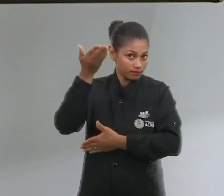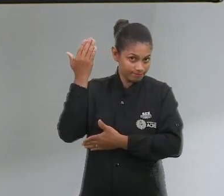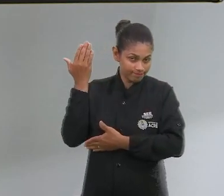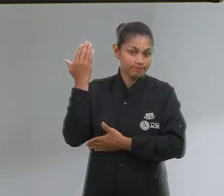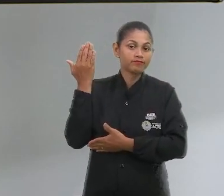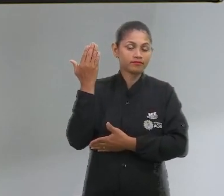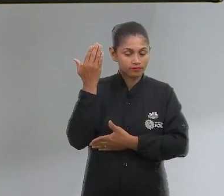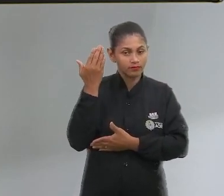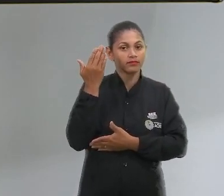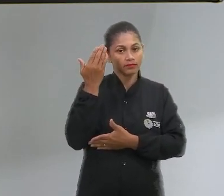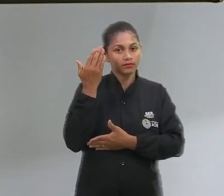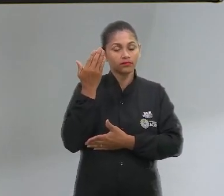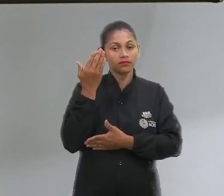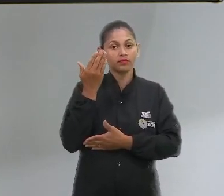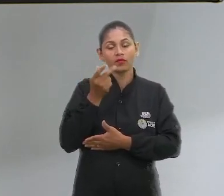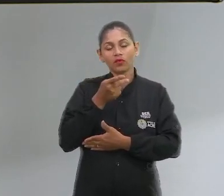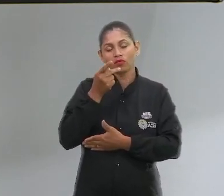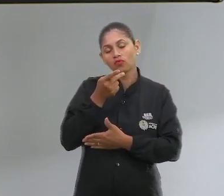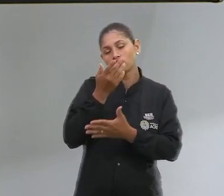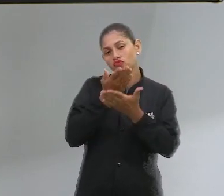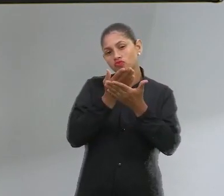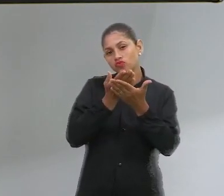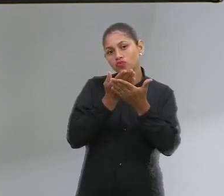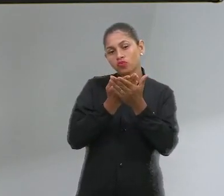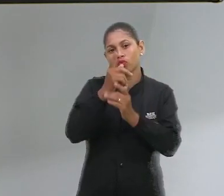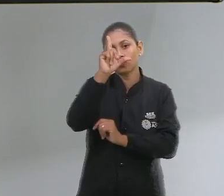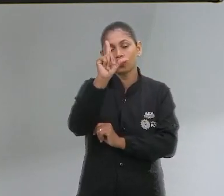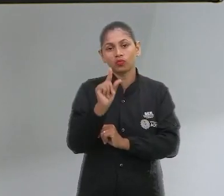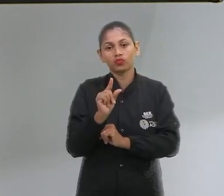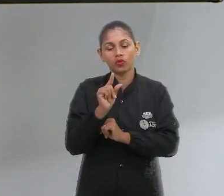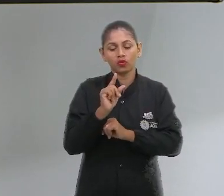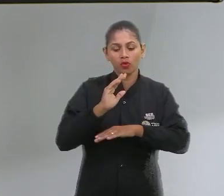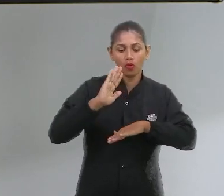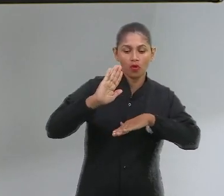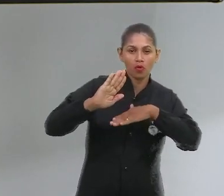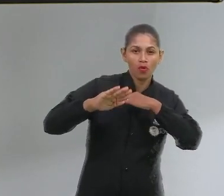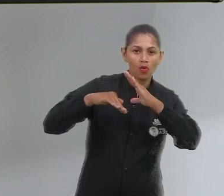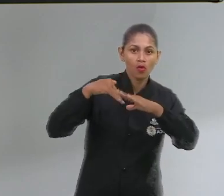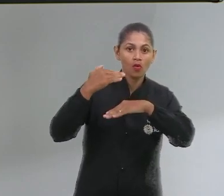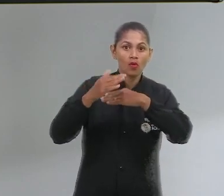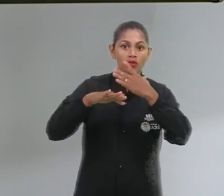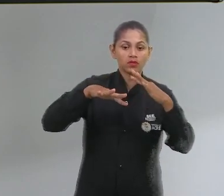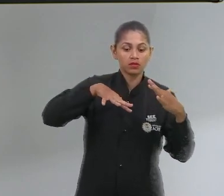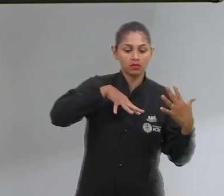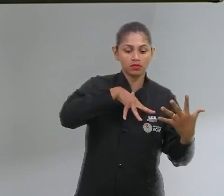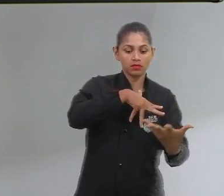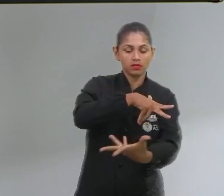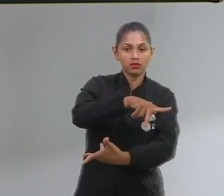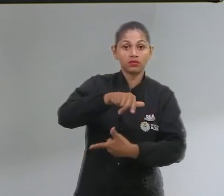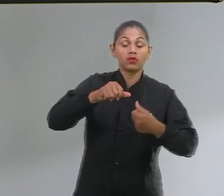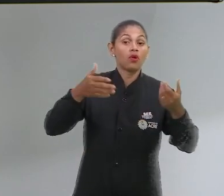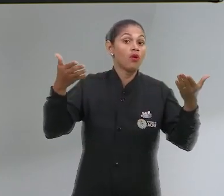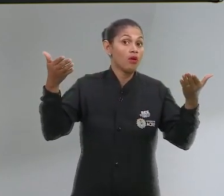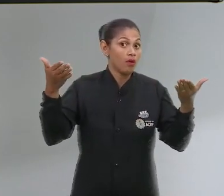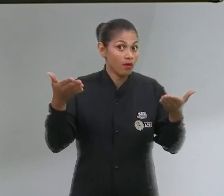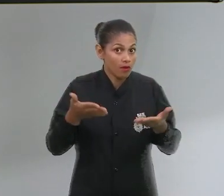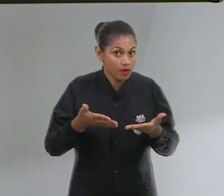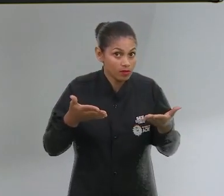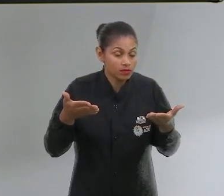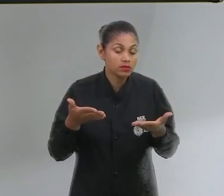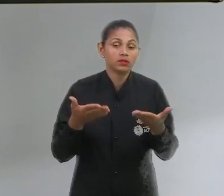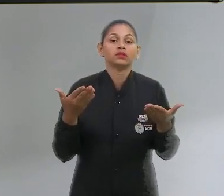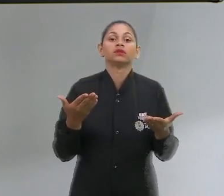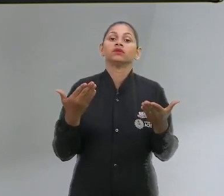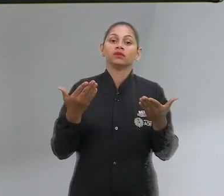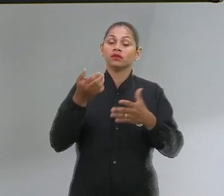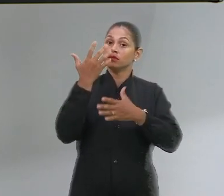pouquinho sobre a evolução do universo. E na aula de hoje nós vamos tratar um pouquinho sobre a astroquímica. E aí, você já ouviu